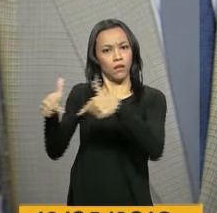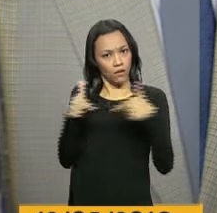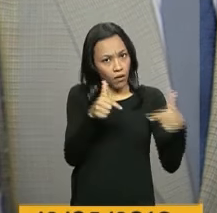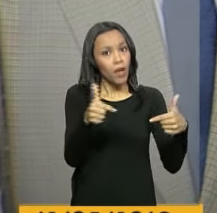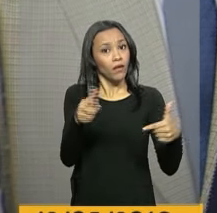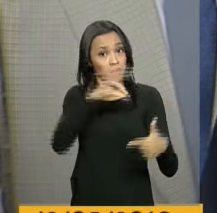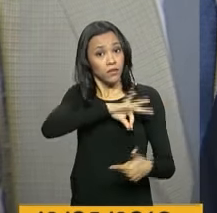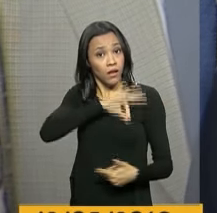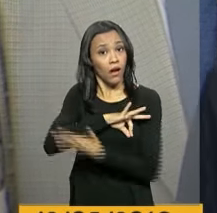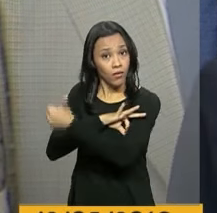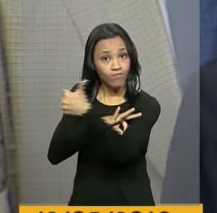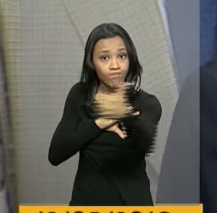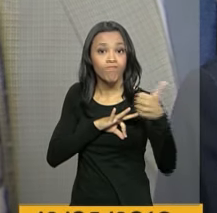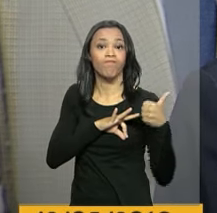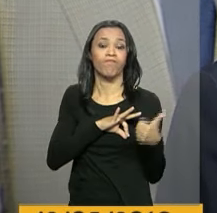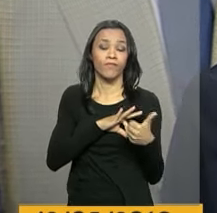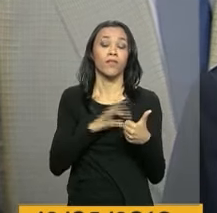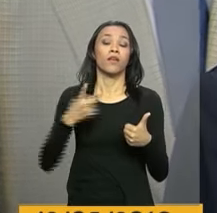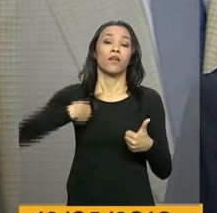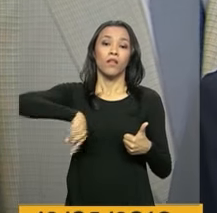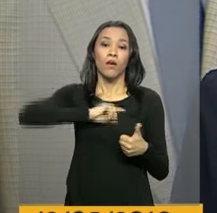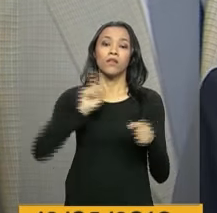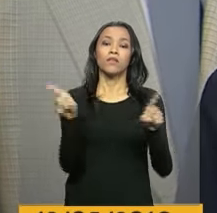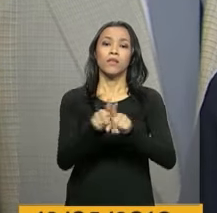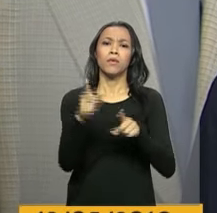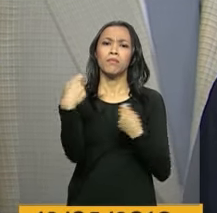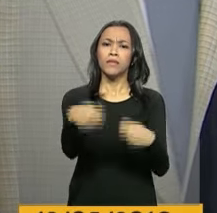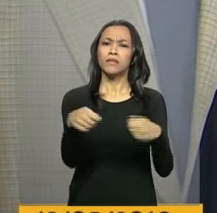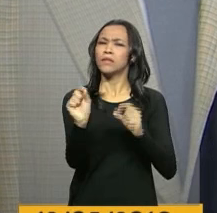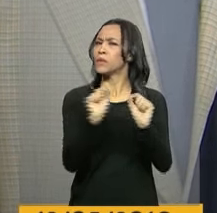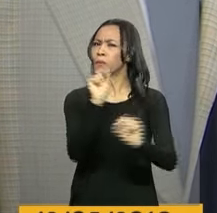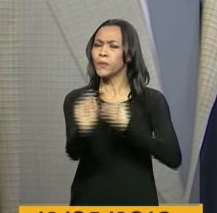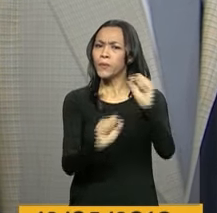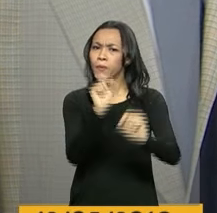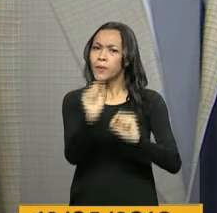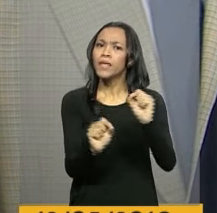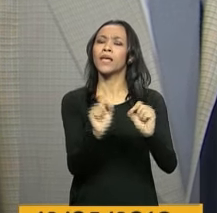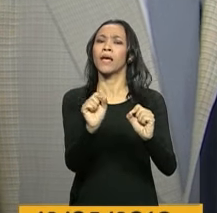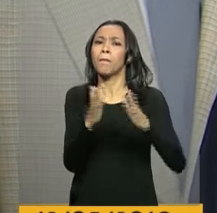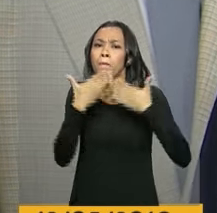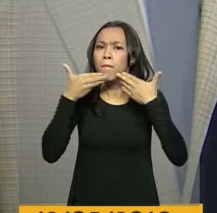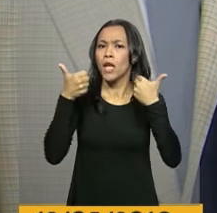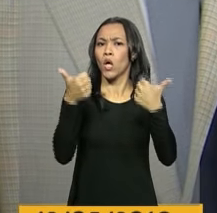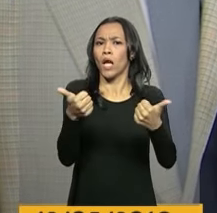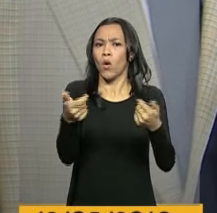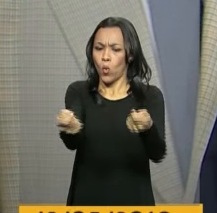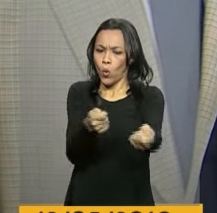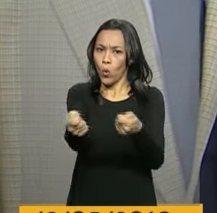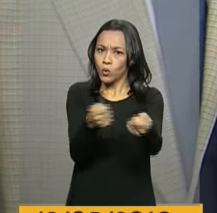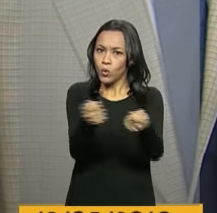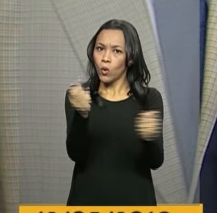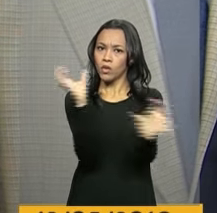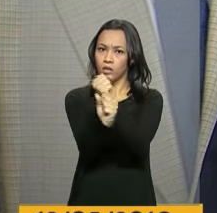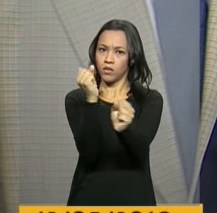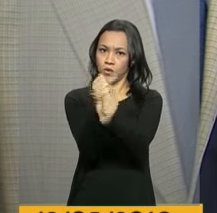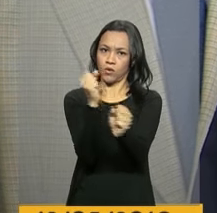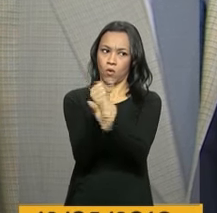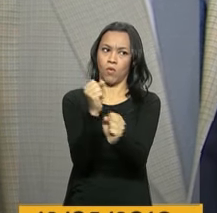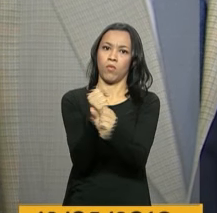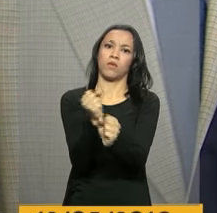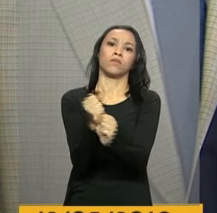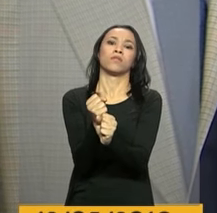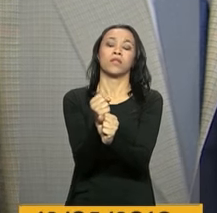De imediato, precisamos também restaurar o equilíbrio das contas públicas, trazendo a evolução